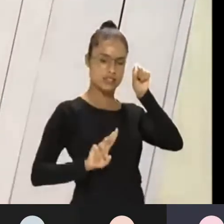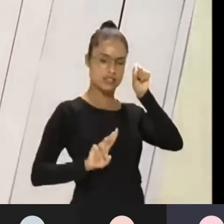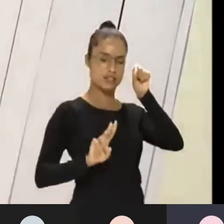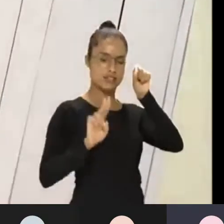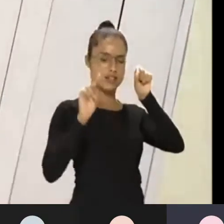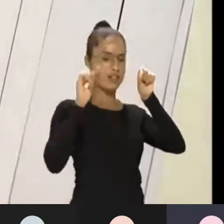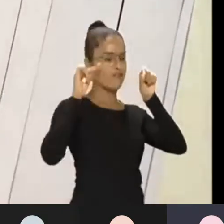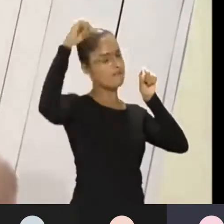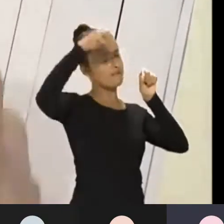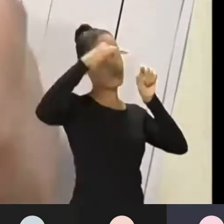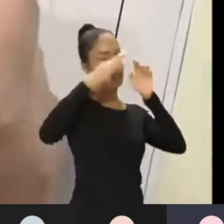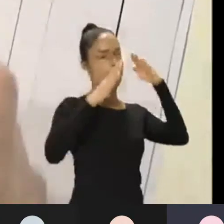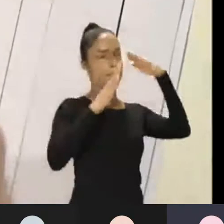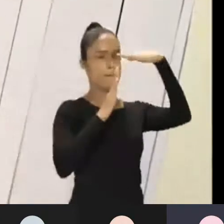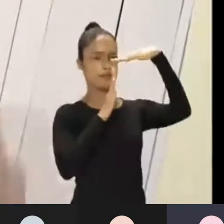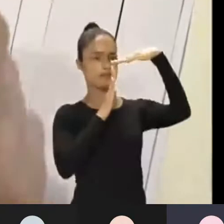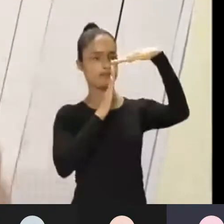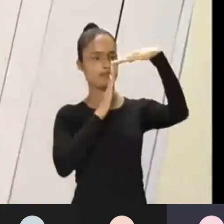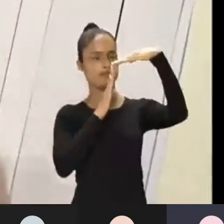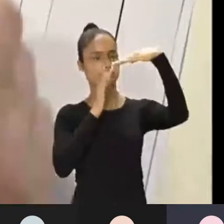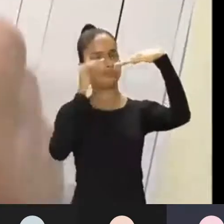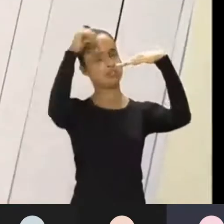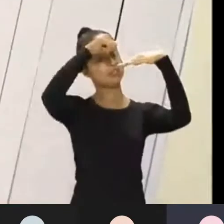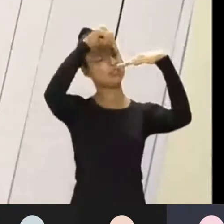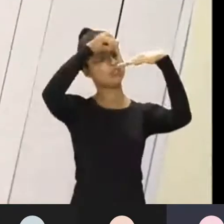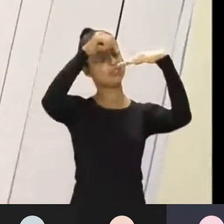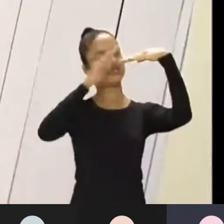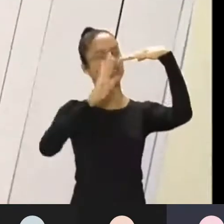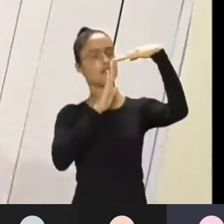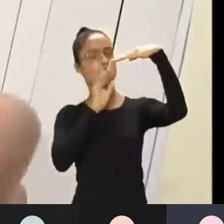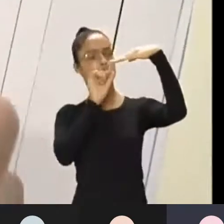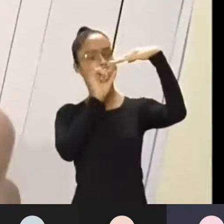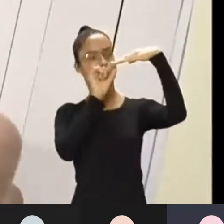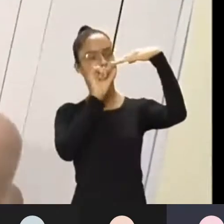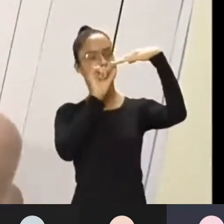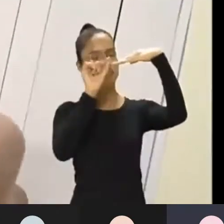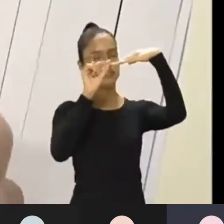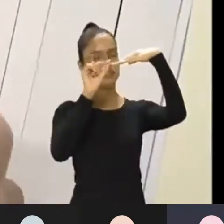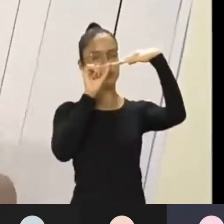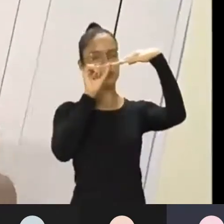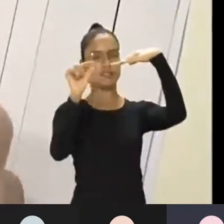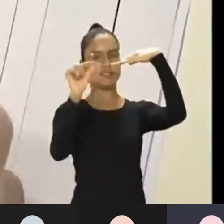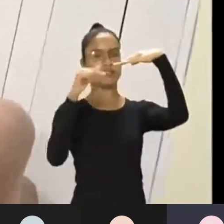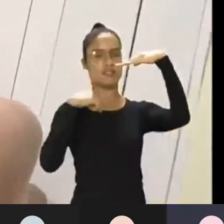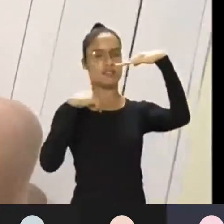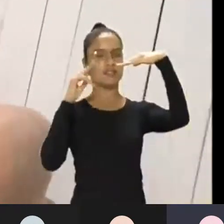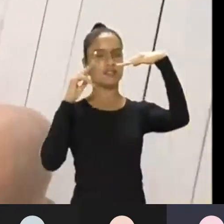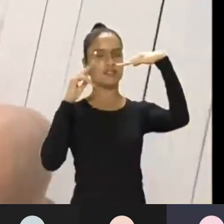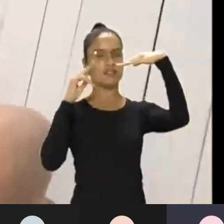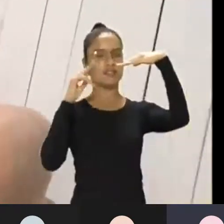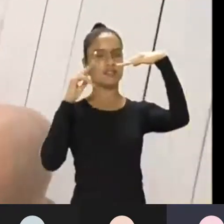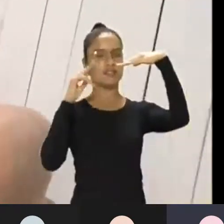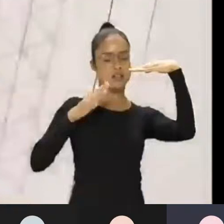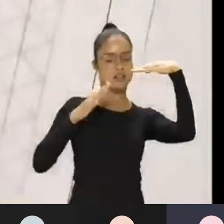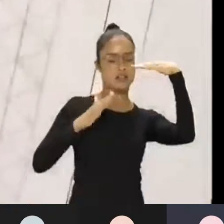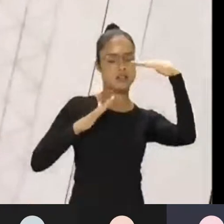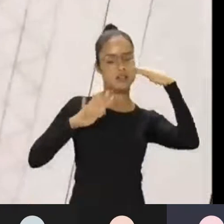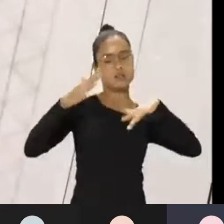aqui 2,6 na base, não vai ficar em cima da linha isométrica. Então, eu ajustei aqui para